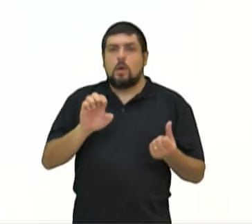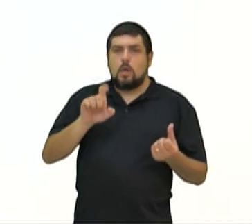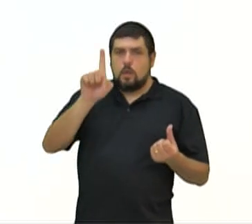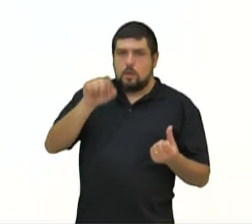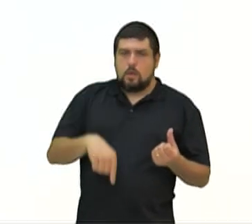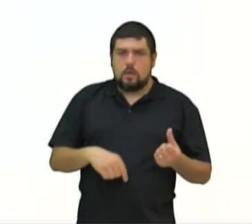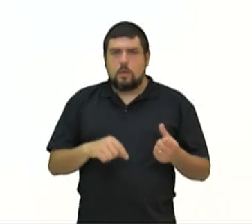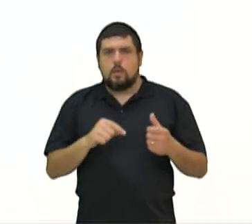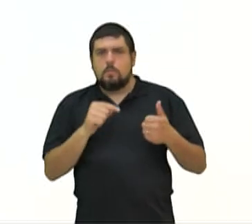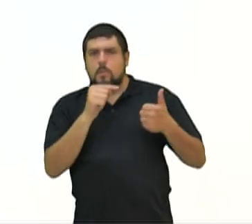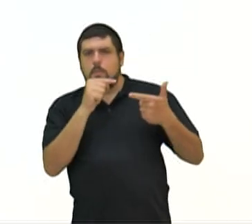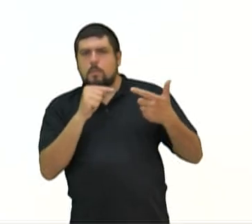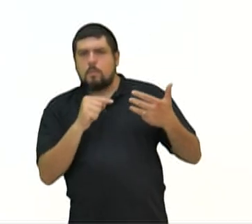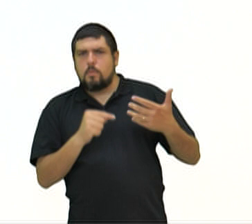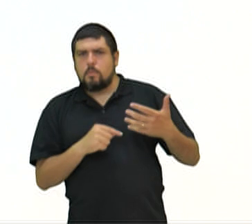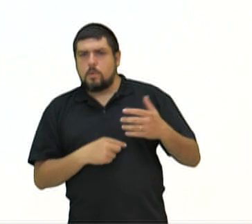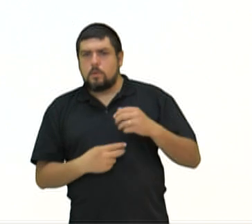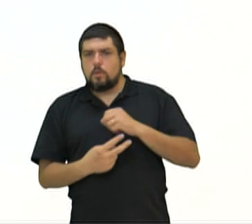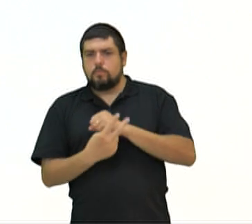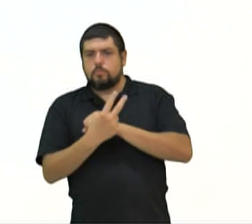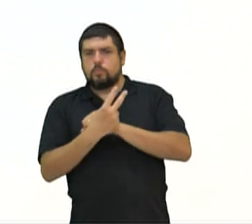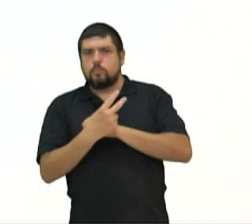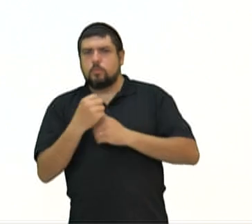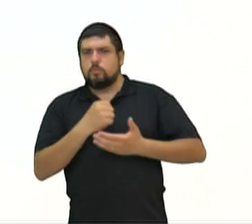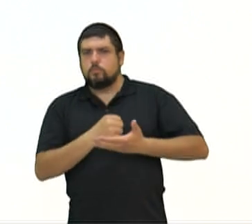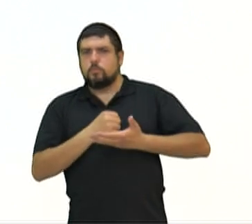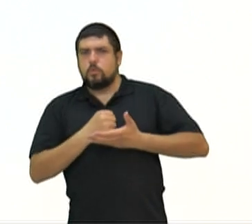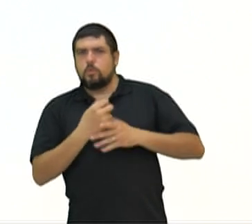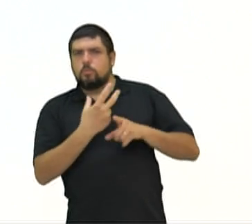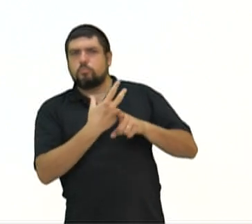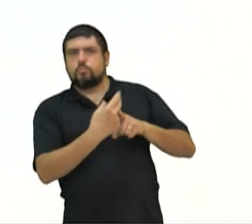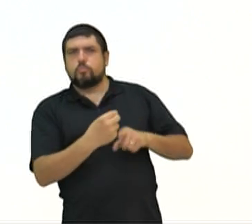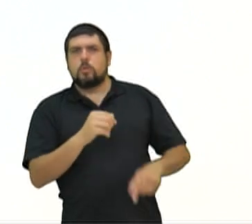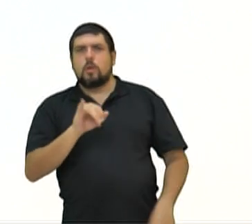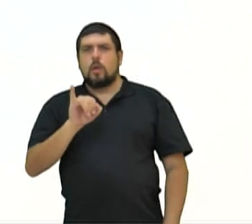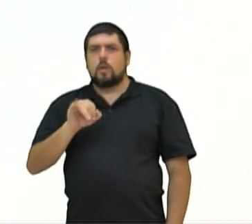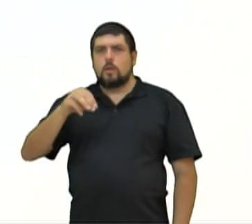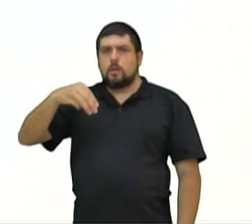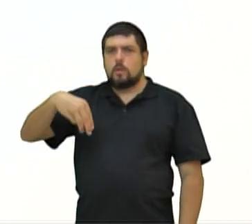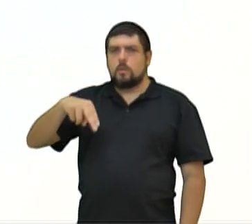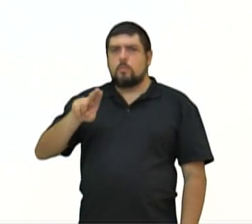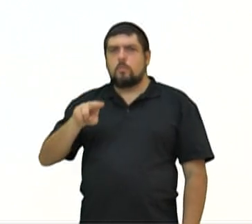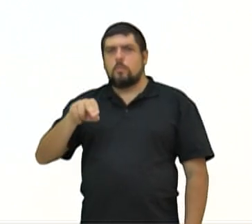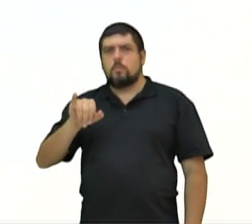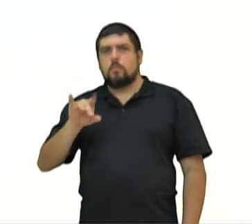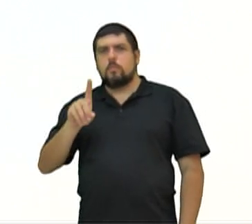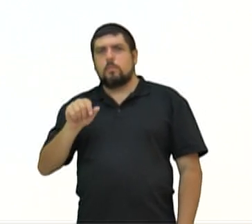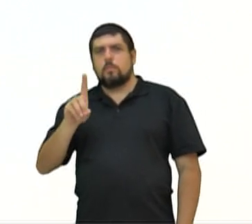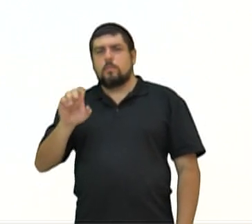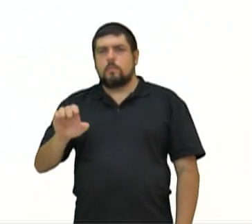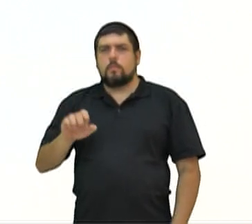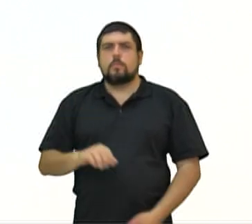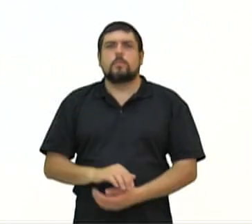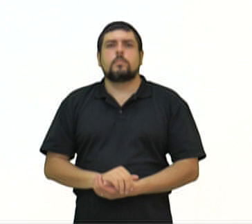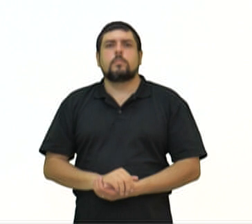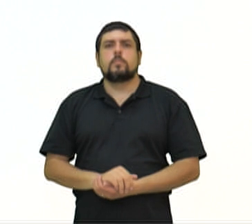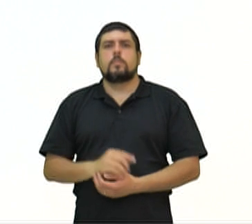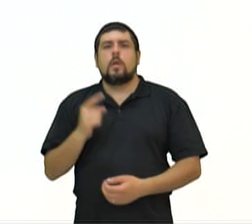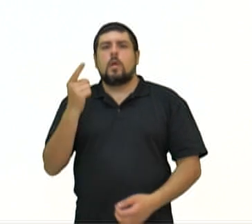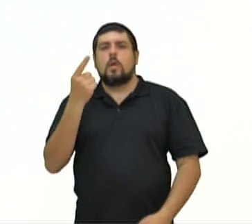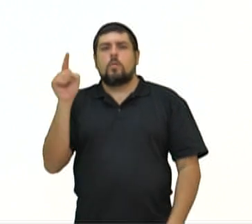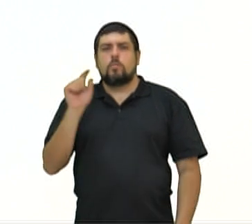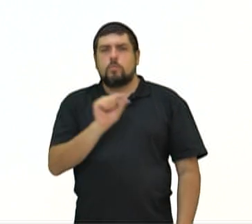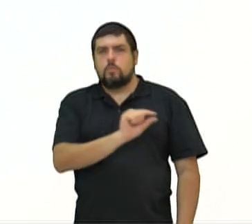que defendem o nosso organismo. Esse conjunto é a imunidade. E a última, ainda na horizontal,